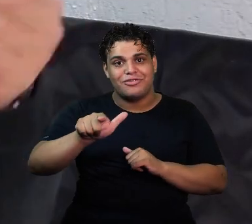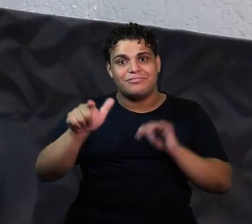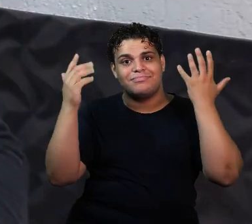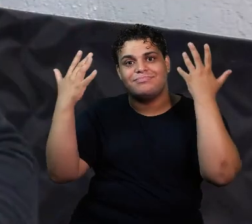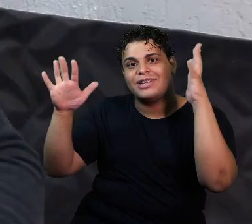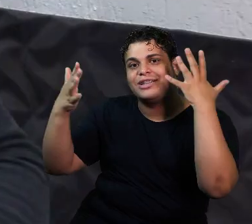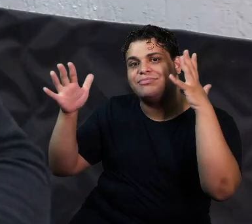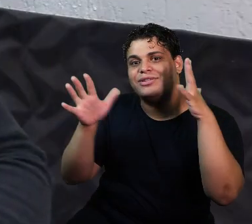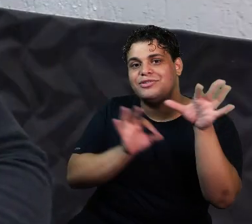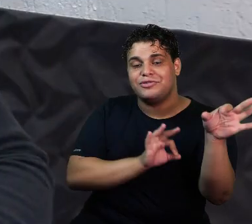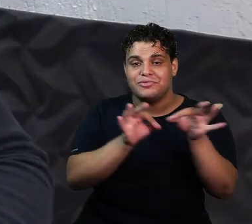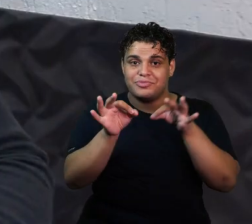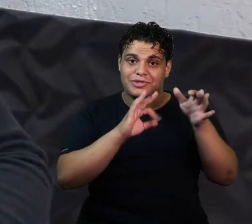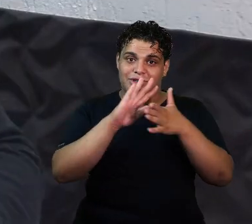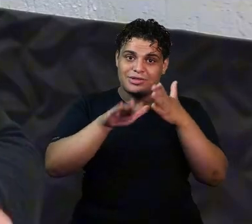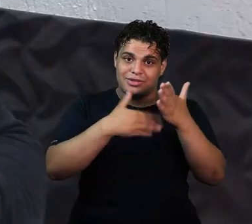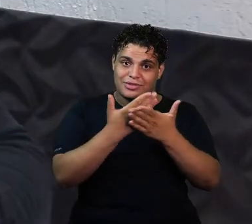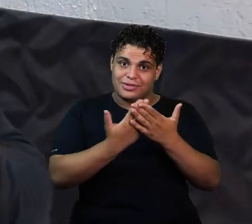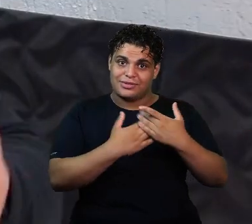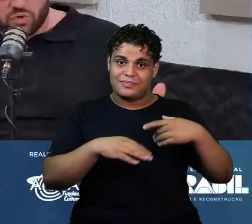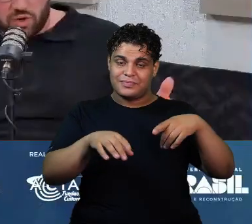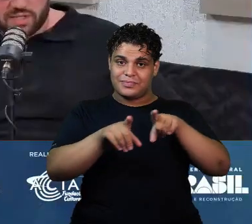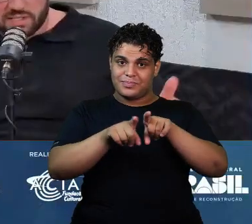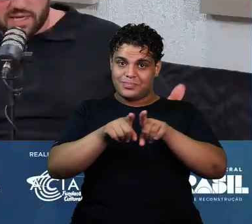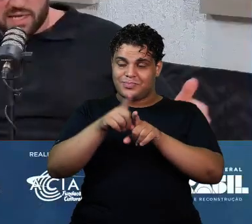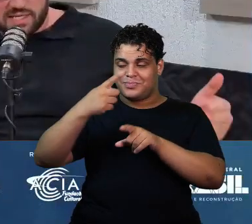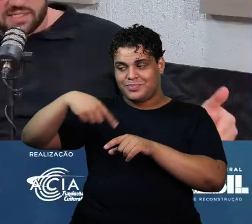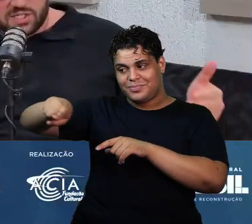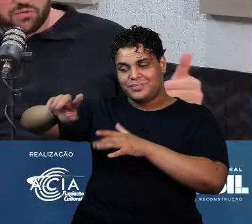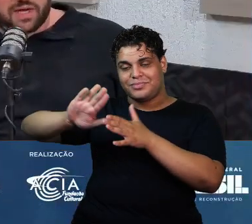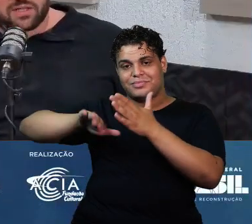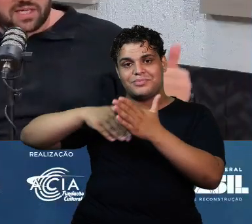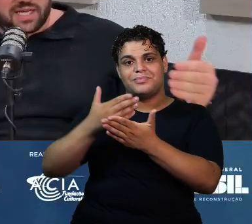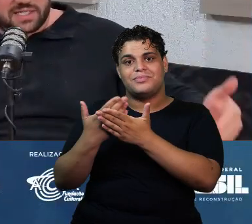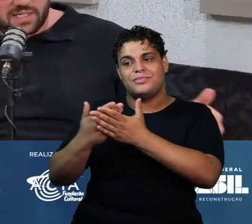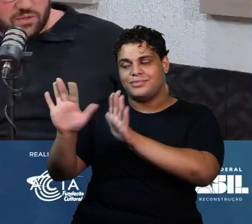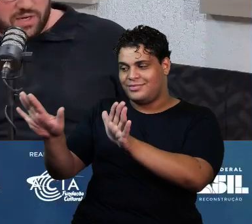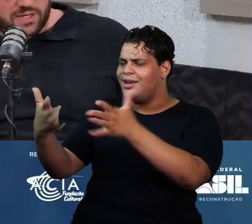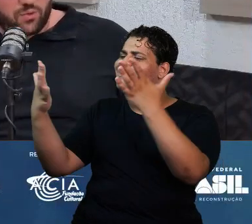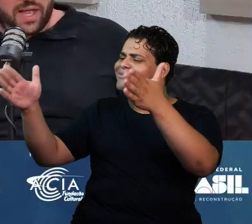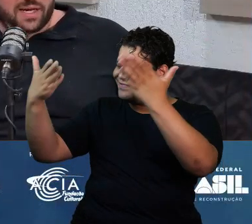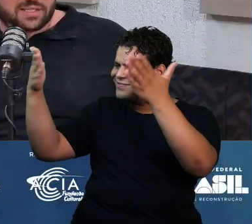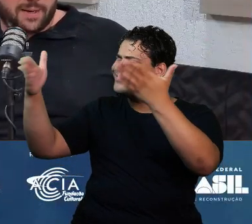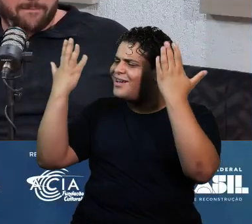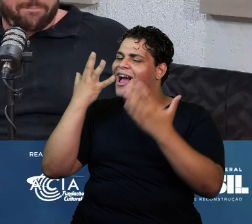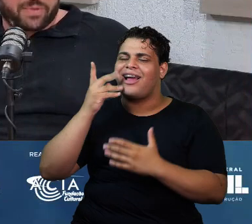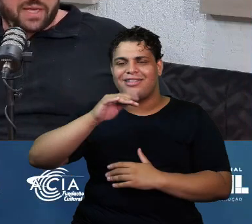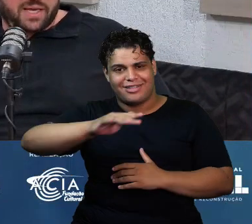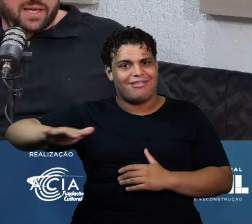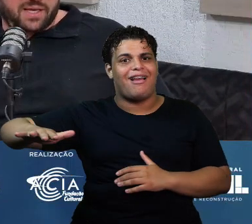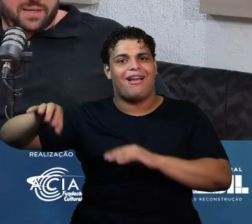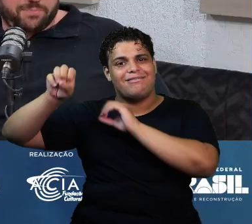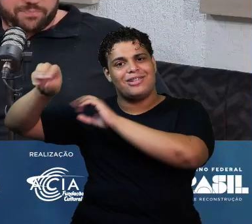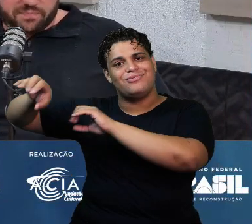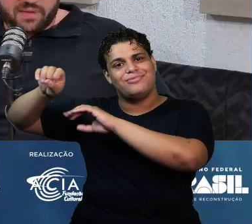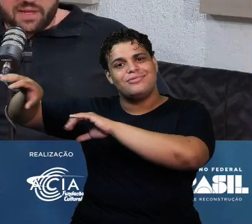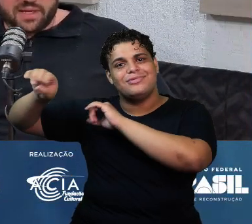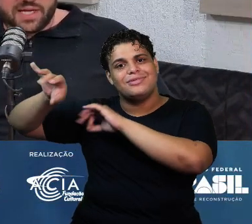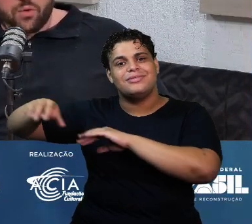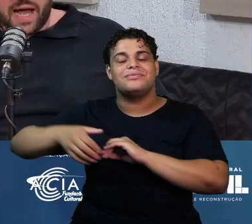o Projeto Escola também, igual você falou, que estar lá nas escolas, incentivando as crianças, educando elas.